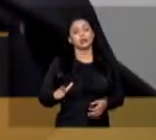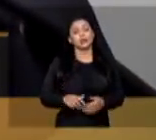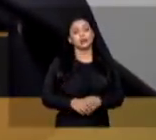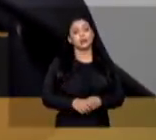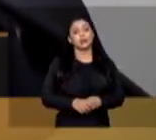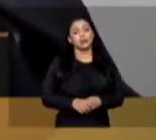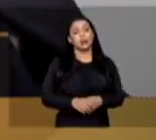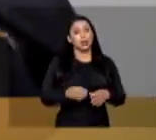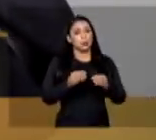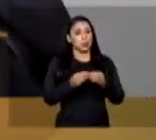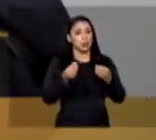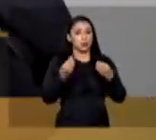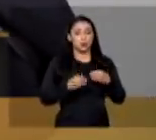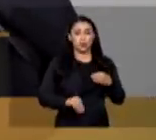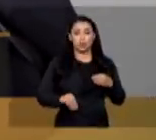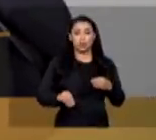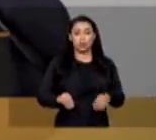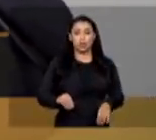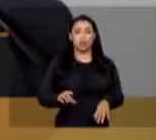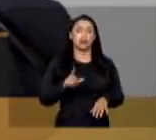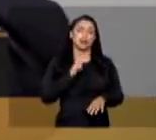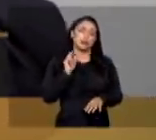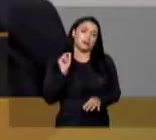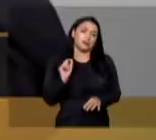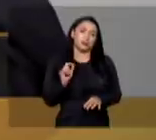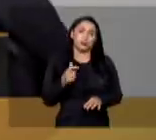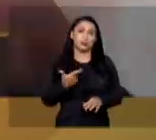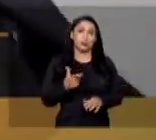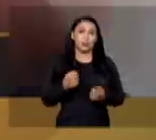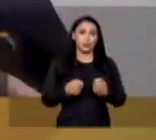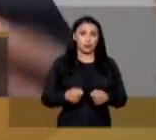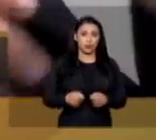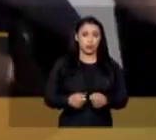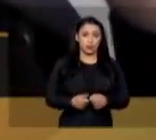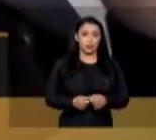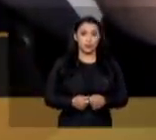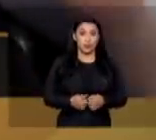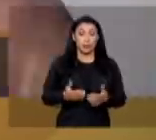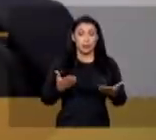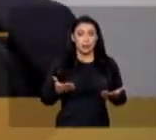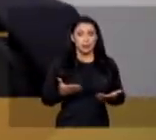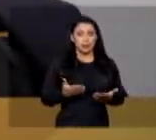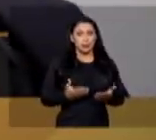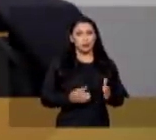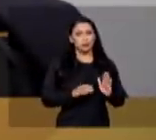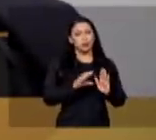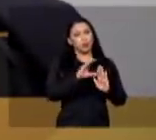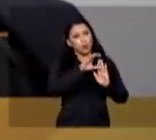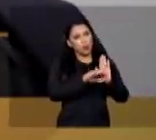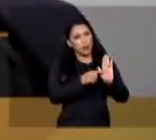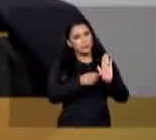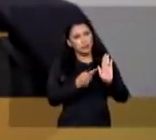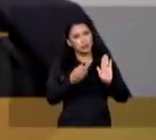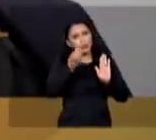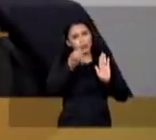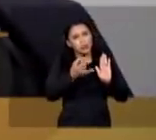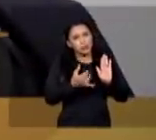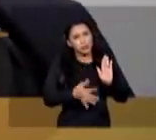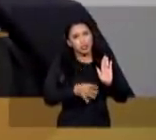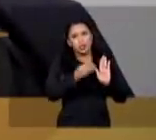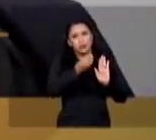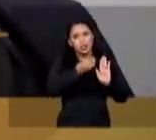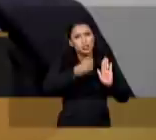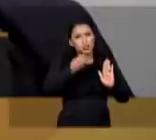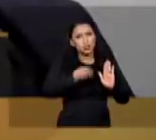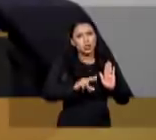em prejudicialidade superveniente. Eu trago aqui um capítulo falando sobre a prejudicialidade em relação